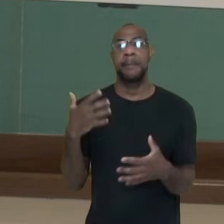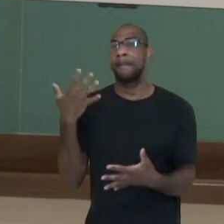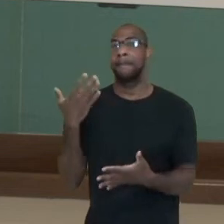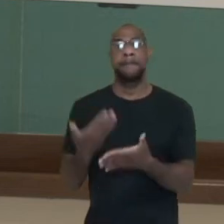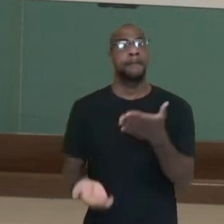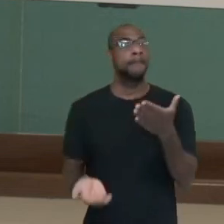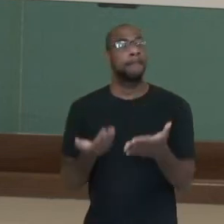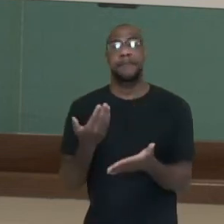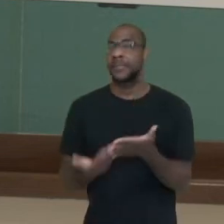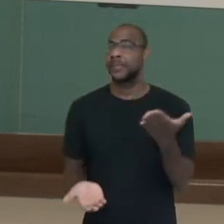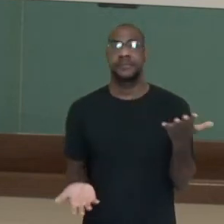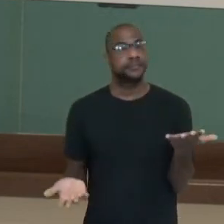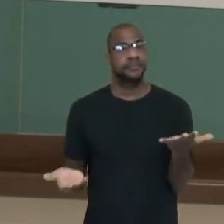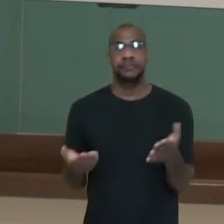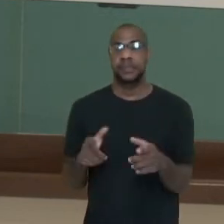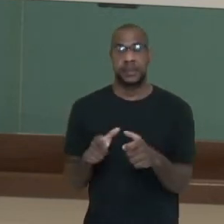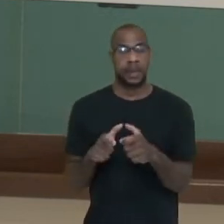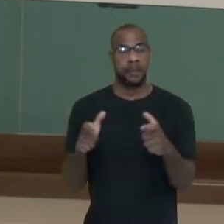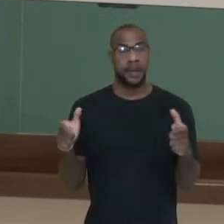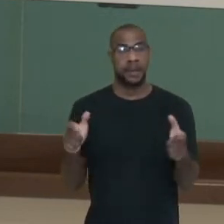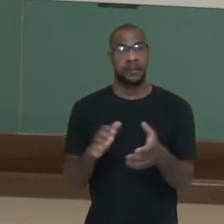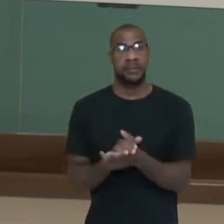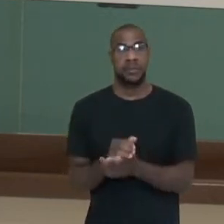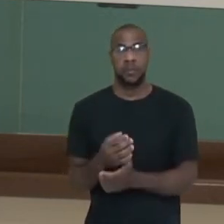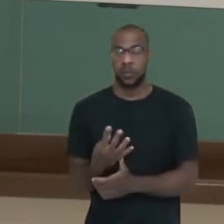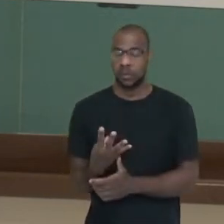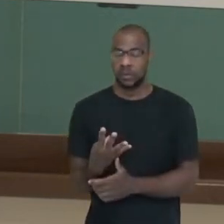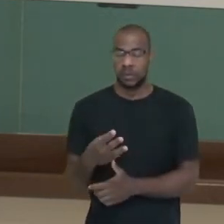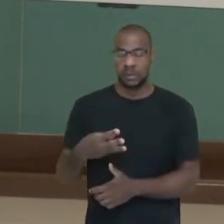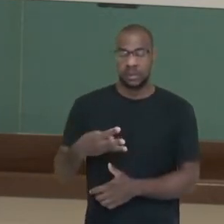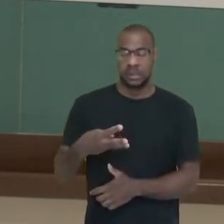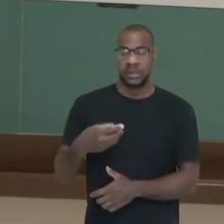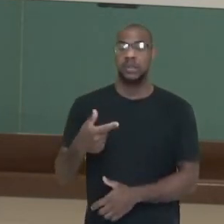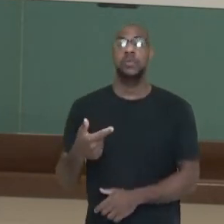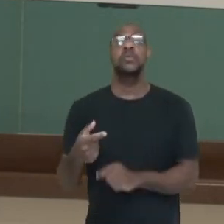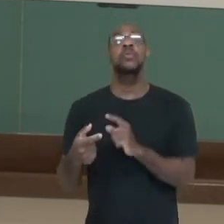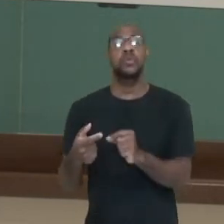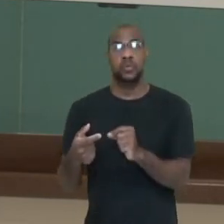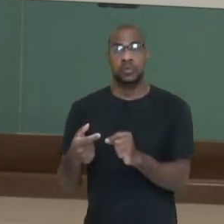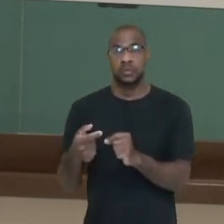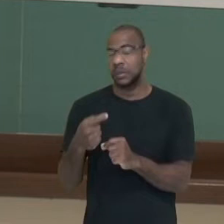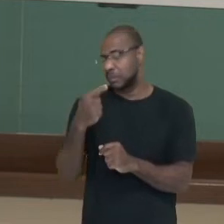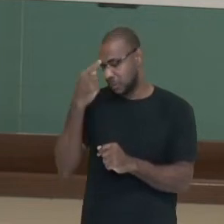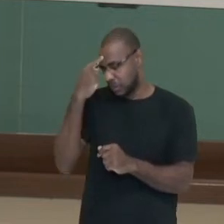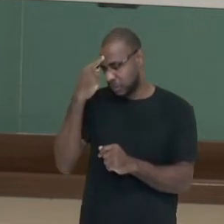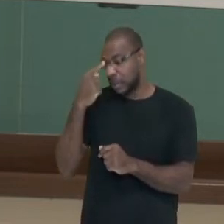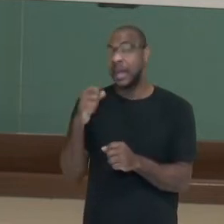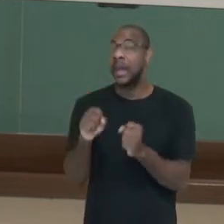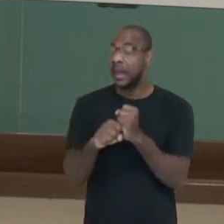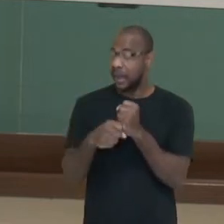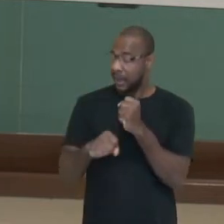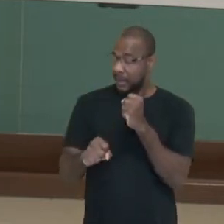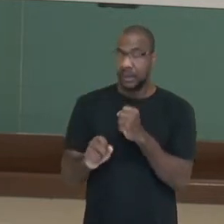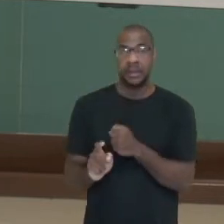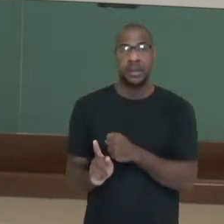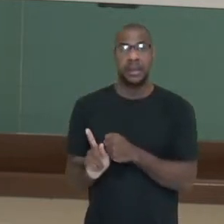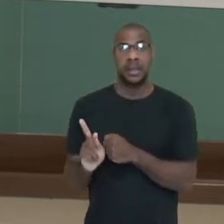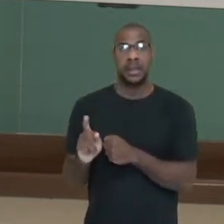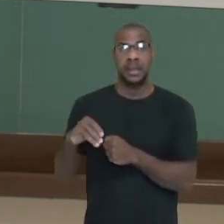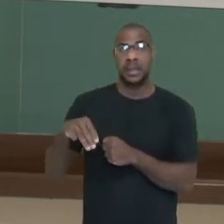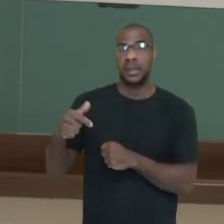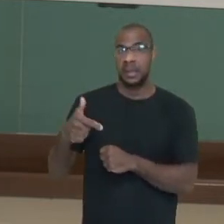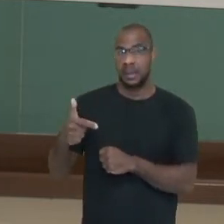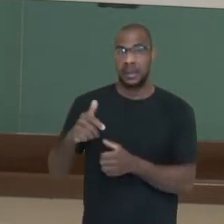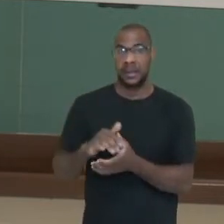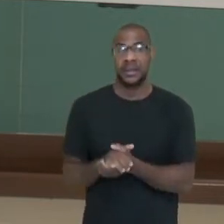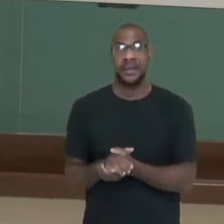tamanho. Quando a gente fala 432 km², nós temos que a noção de algo muito grande. E se eu falasse em